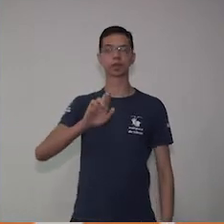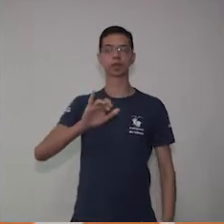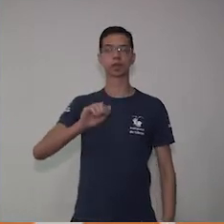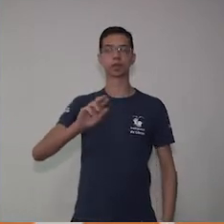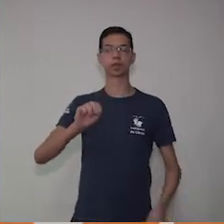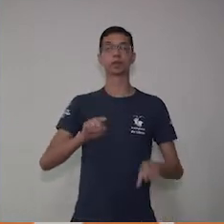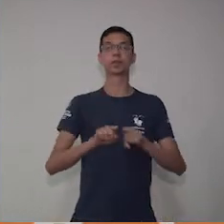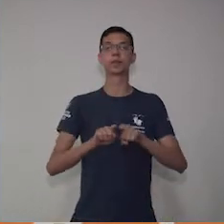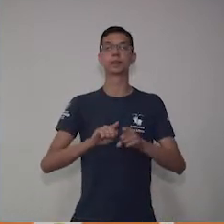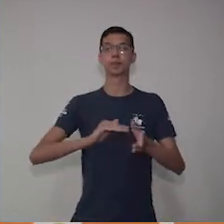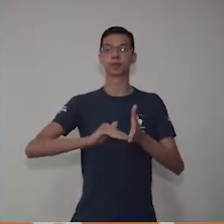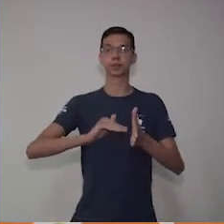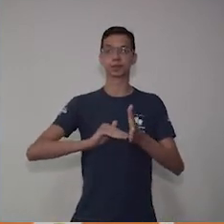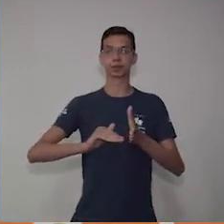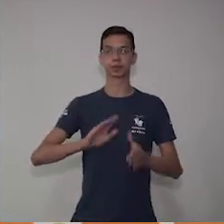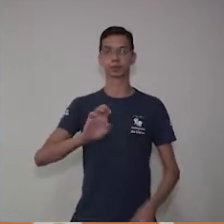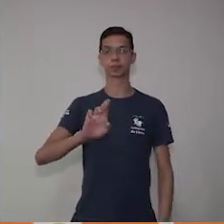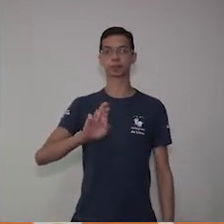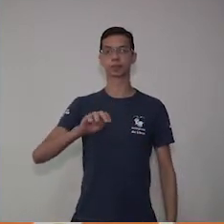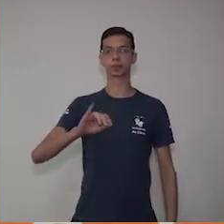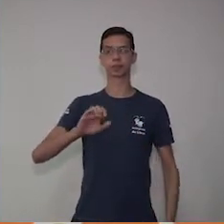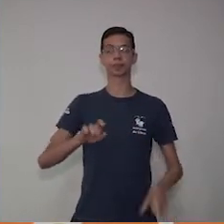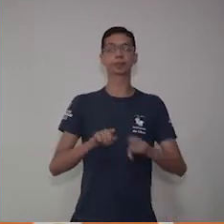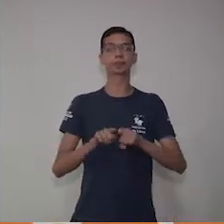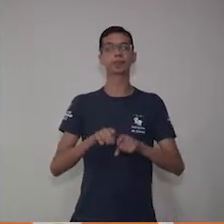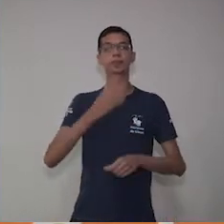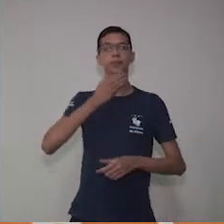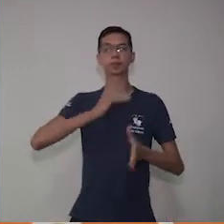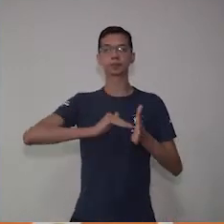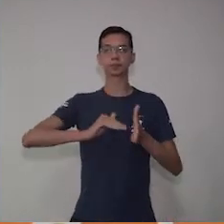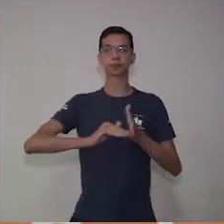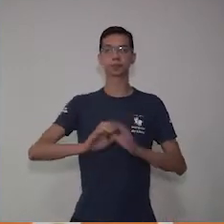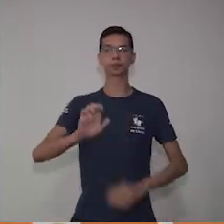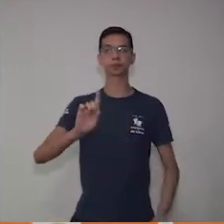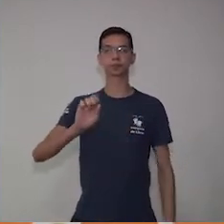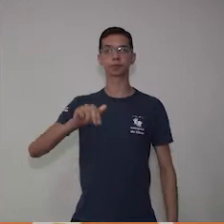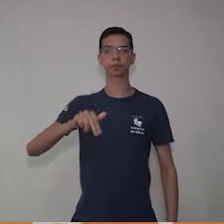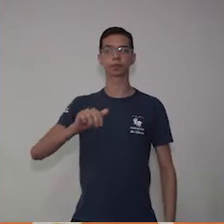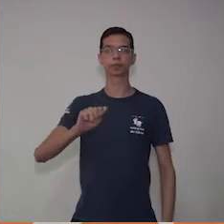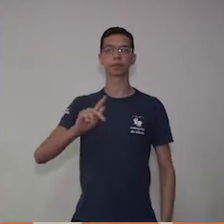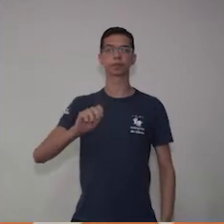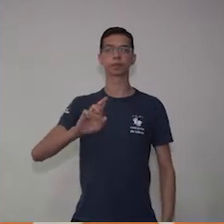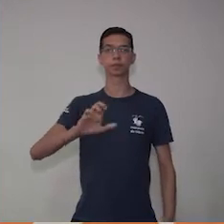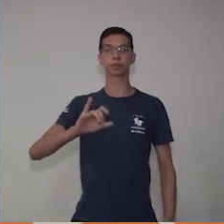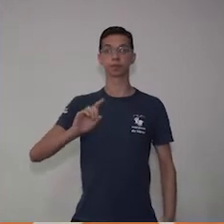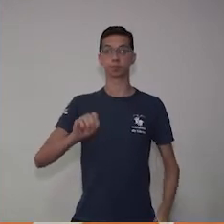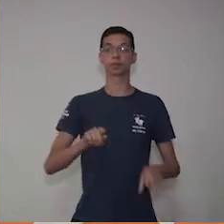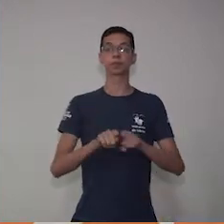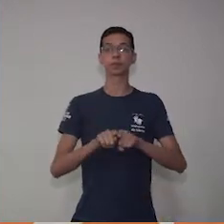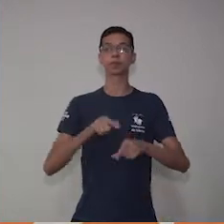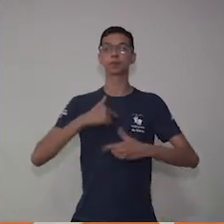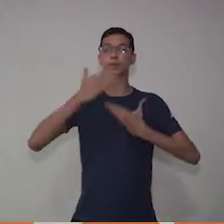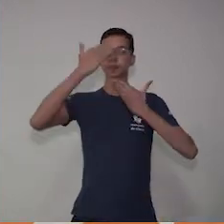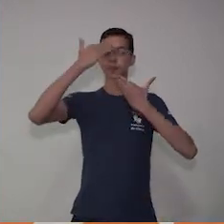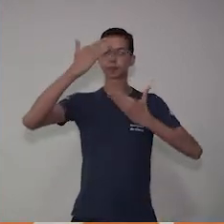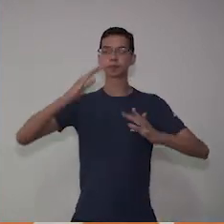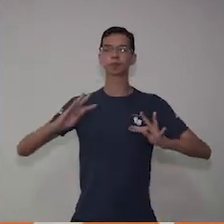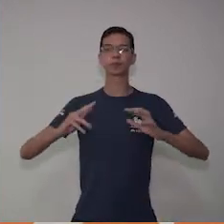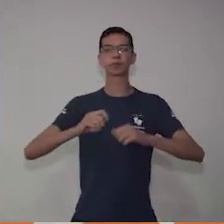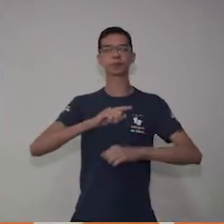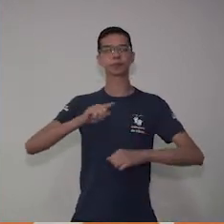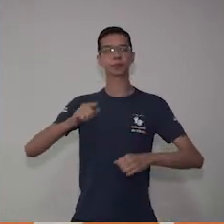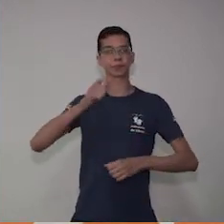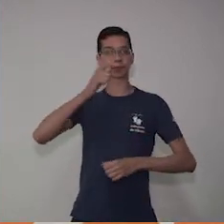Assistência e Desenvolvimento Social, e o secretário Edson Aparecido, de Saúde. Agradecer a todos que estão nos